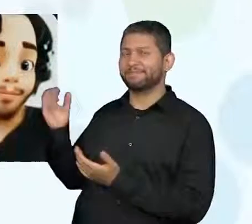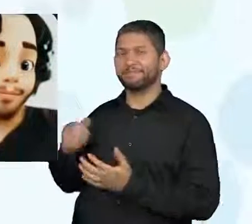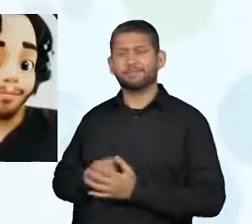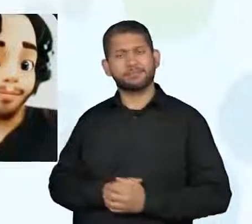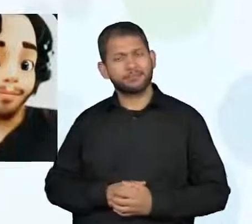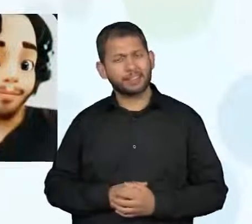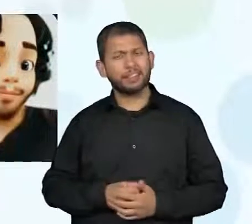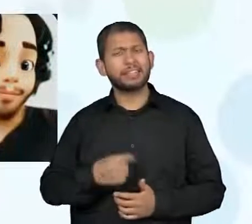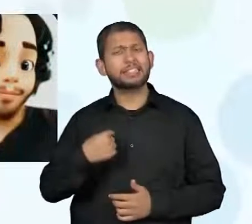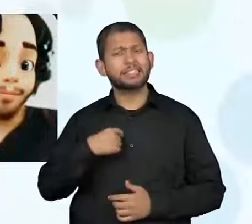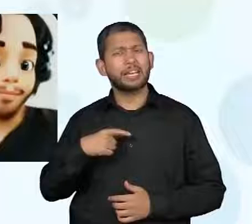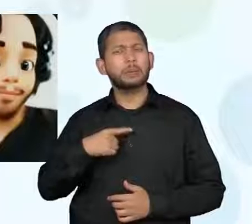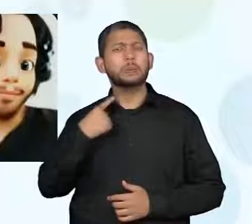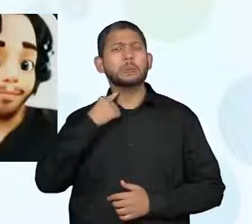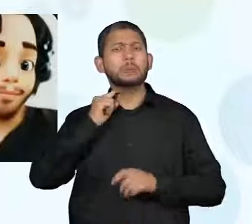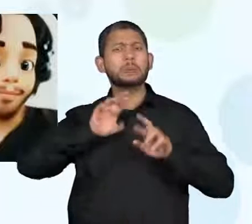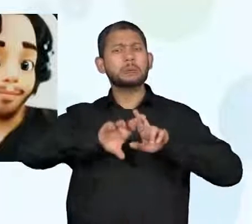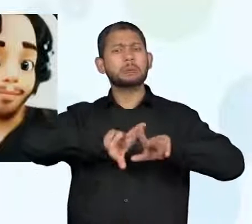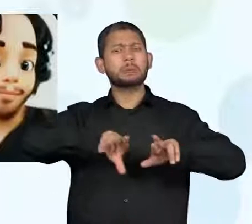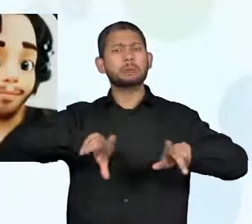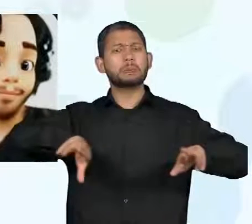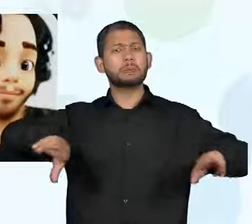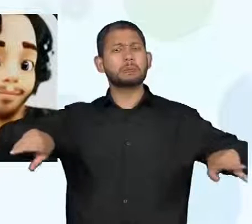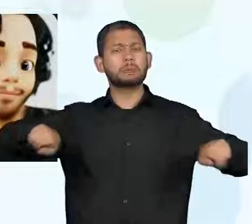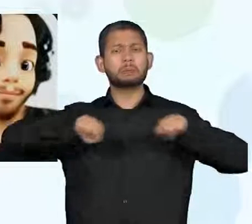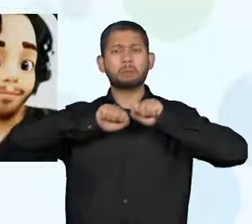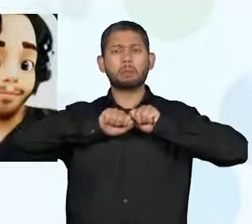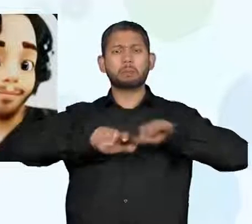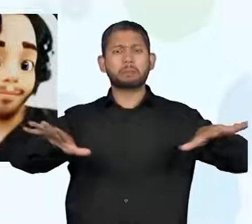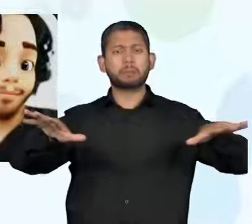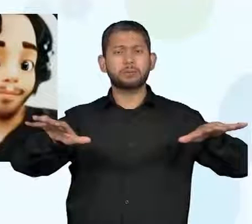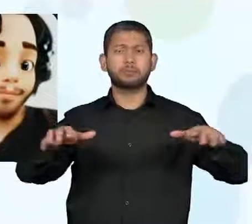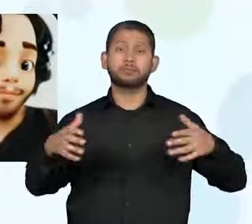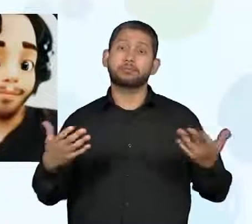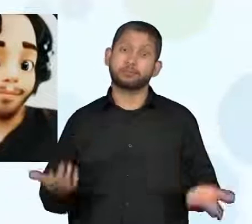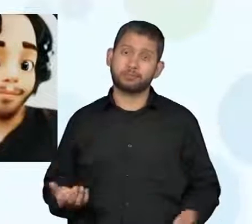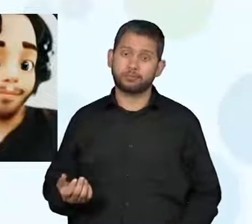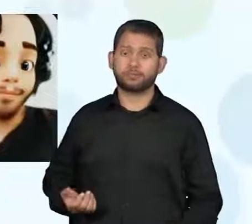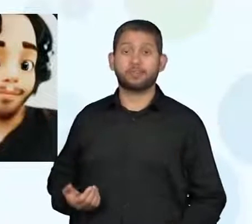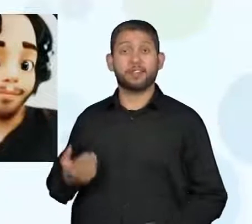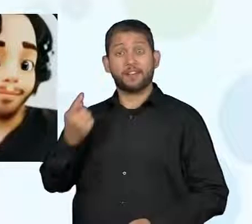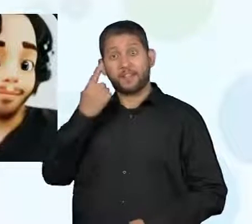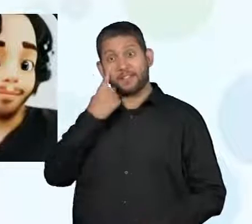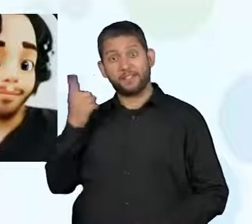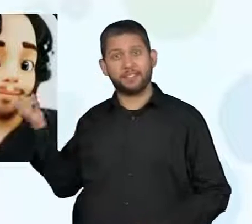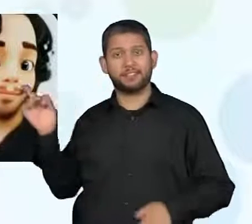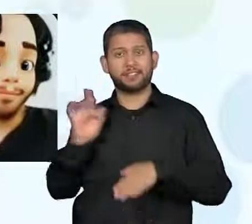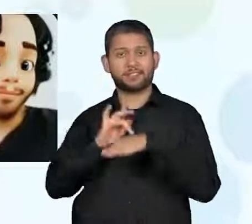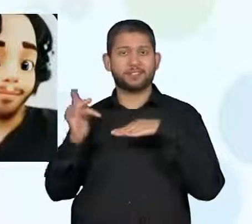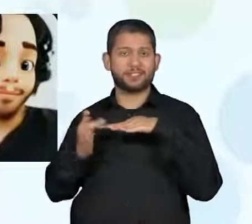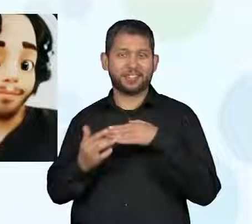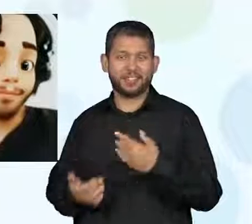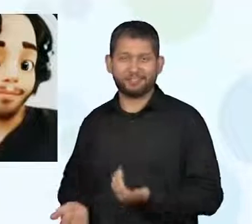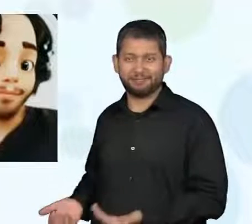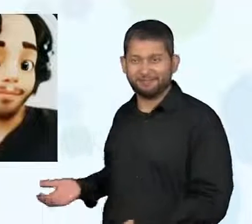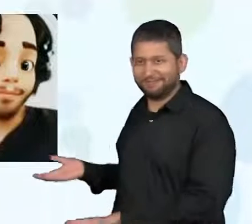Tipos de poluição. Cá estamos nós, pro Genô, pro Rafael, que já ganhou ali também um